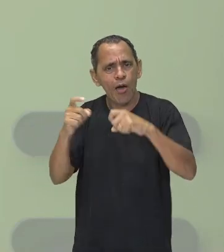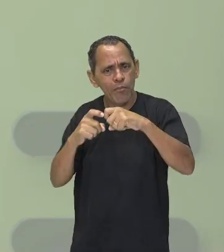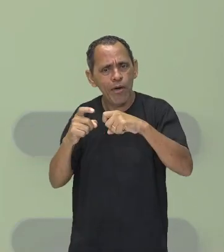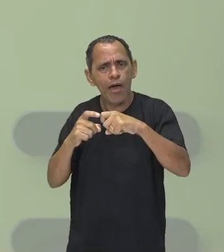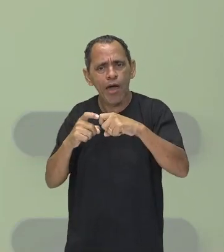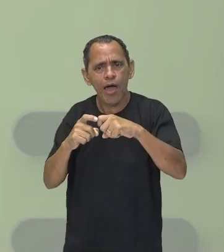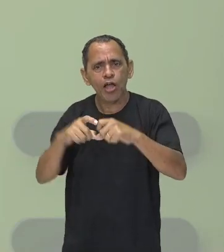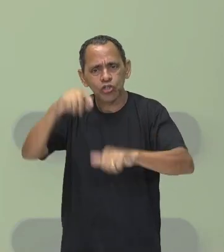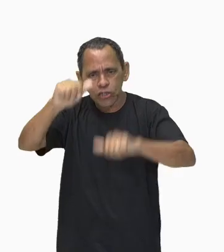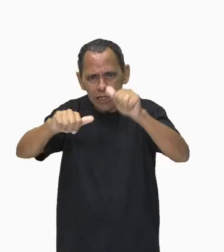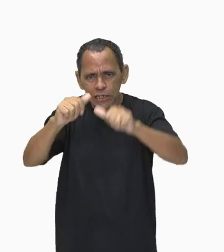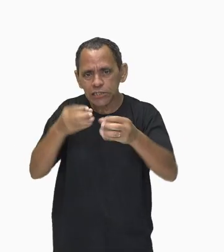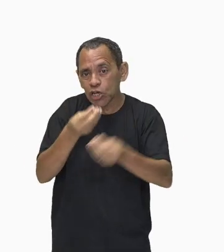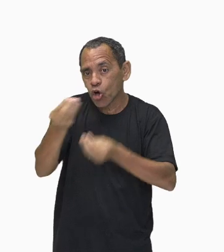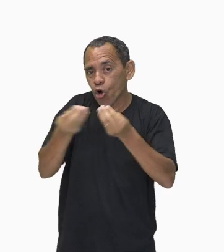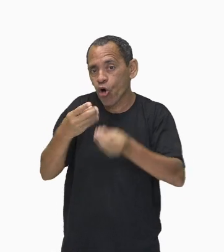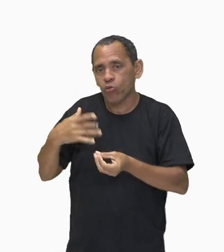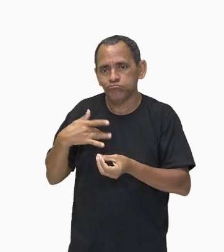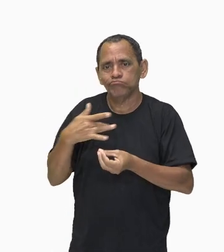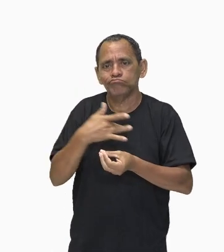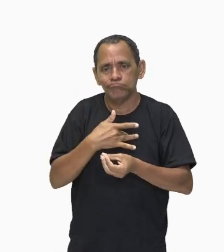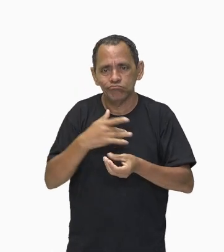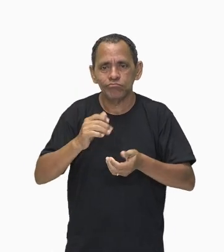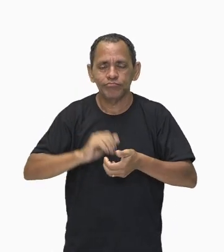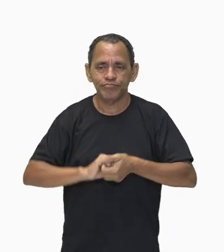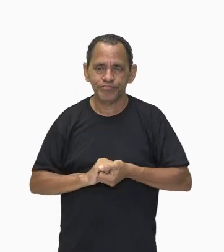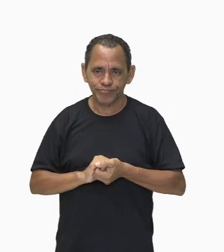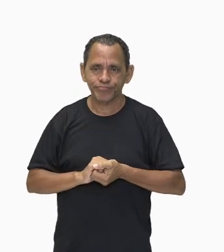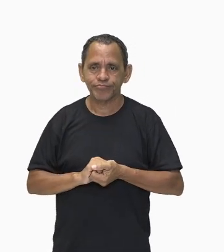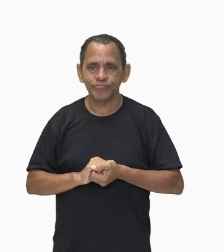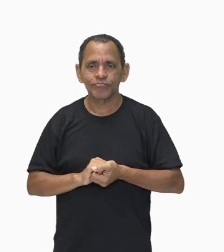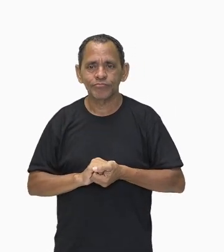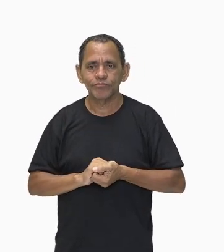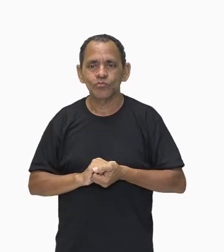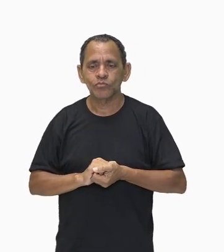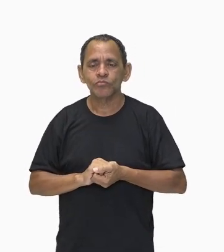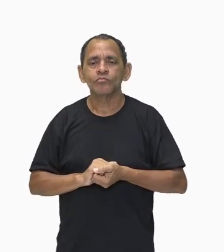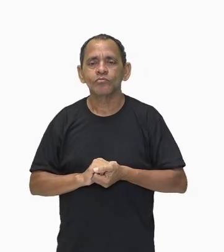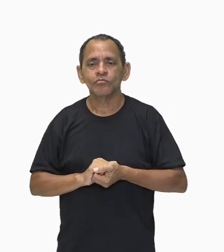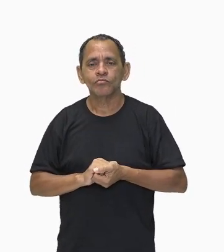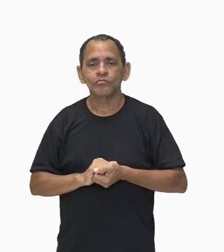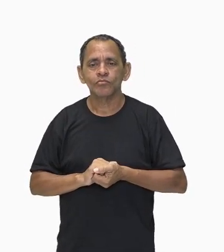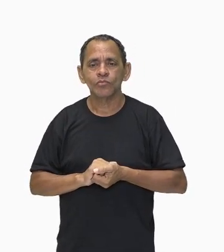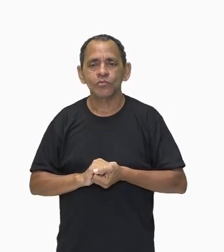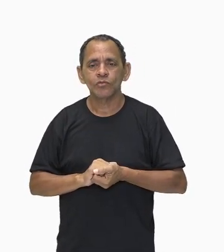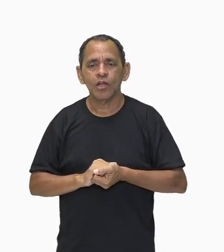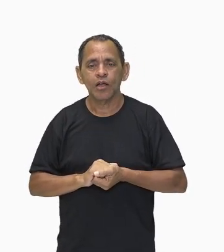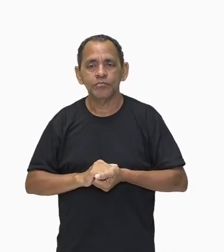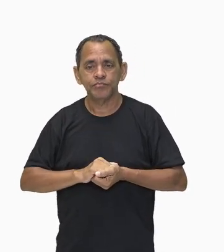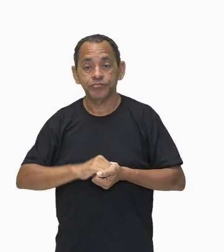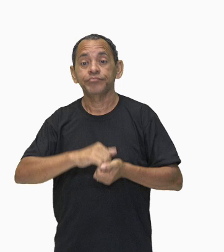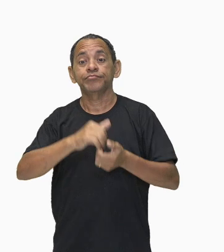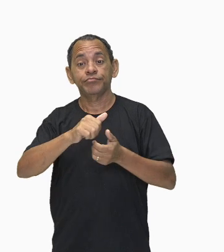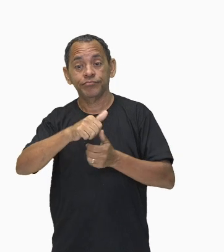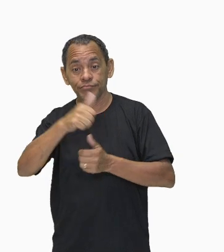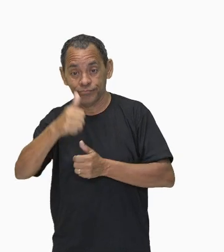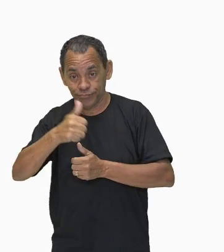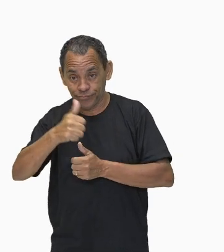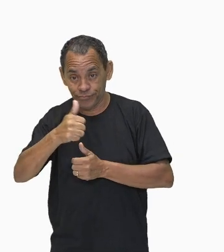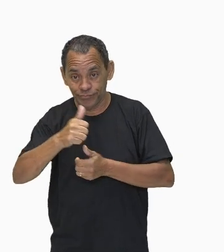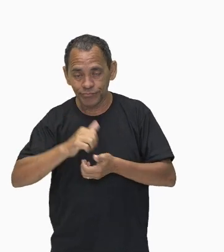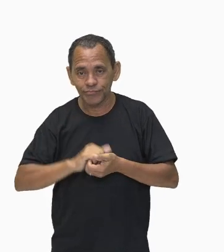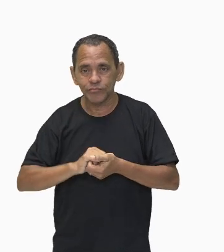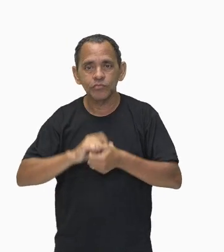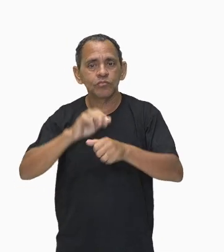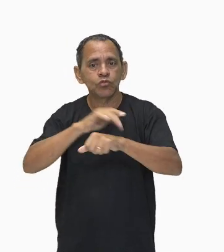Tá? Então, vamos conhecer algumas doenças relacionadas ao sistema digestório. A primeira que apresento a vocês é a